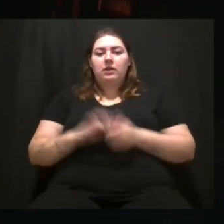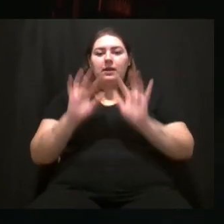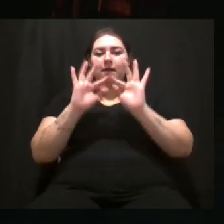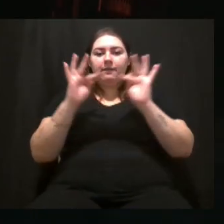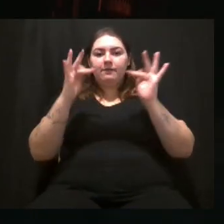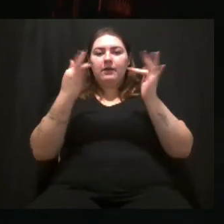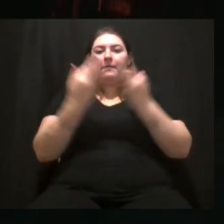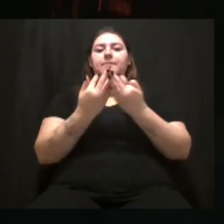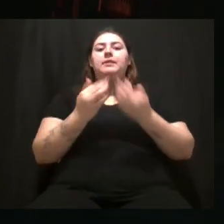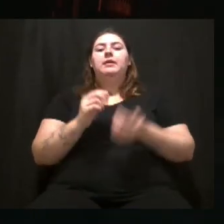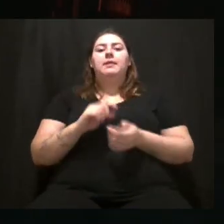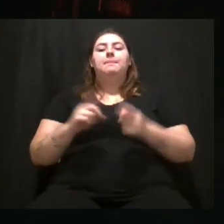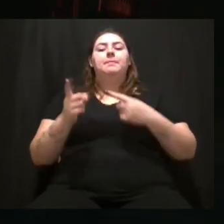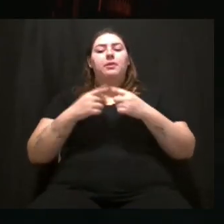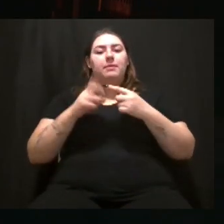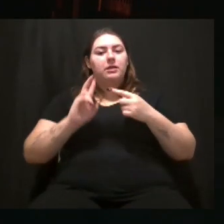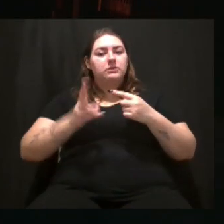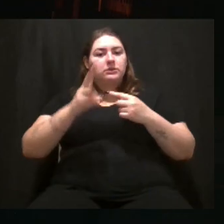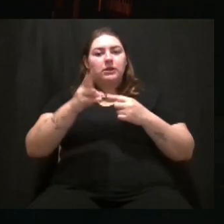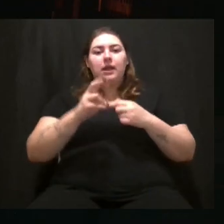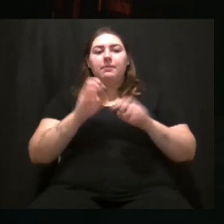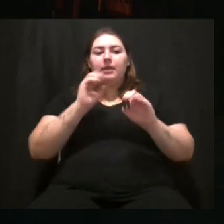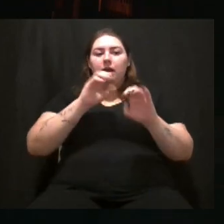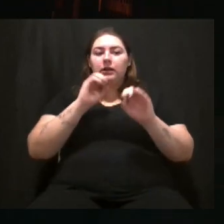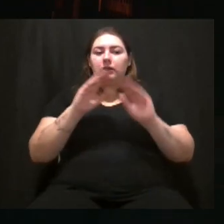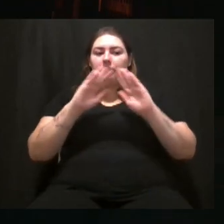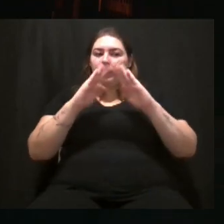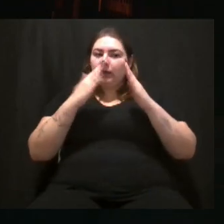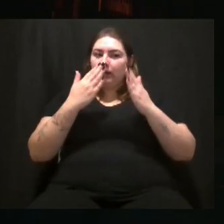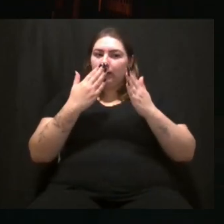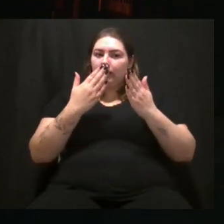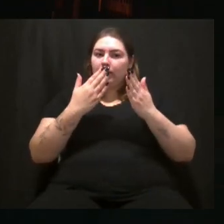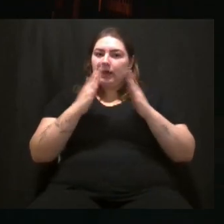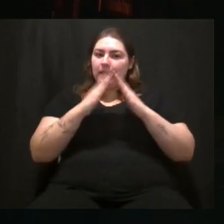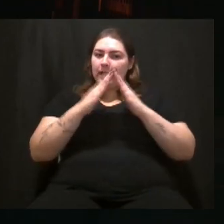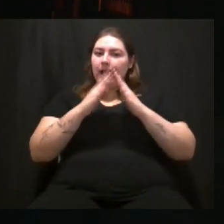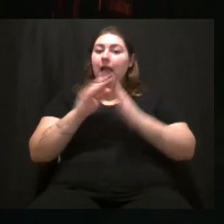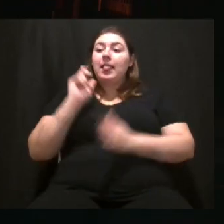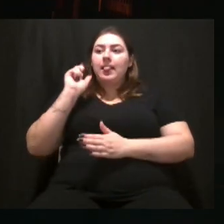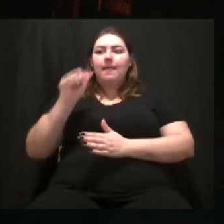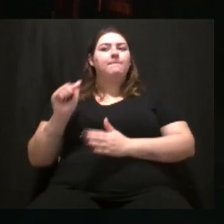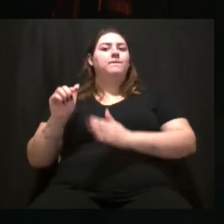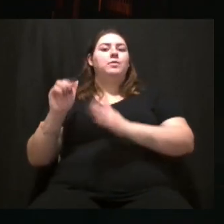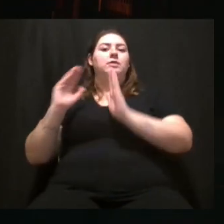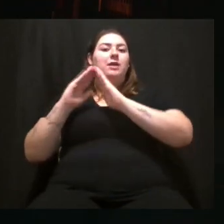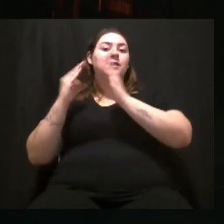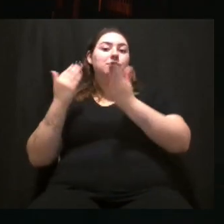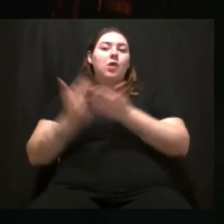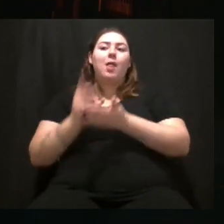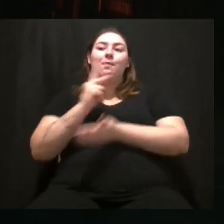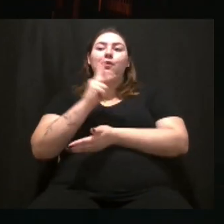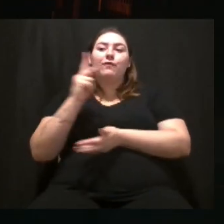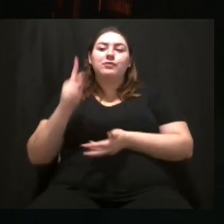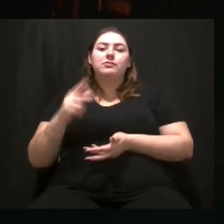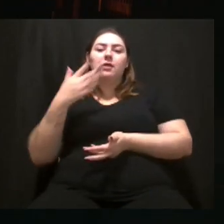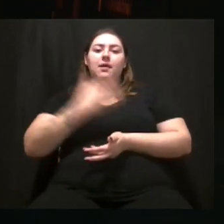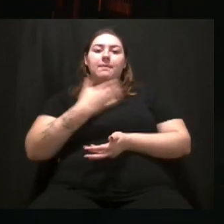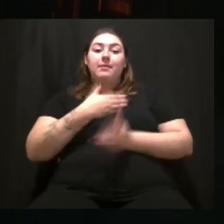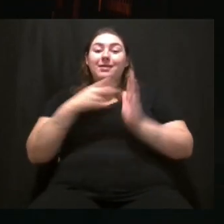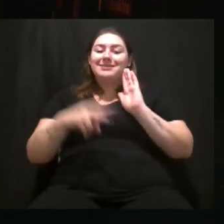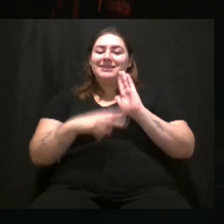sempre, né? Educação primeiro em casa, mas depois a escola, os professores, os colegas, se torna uma segunda família. A